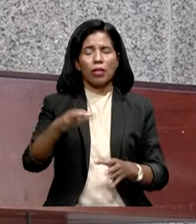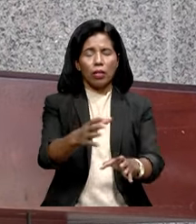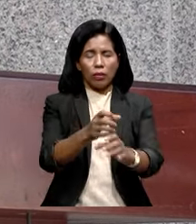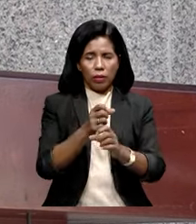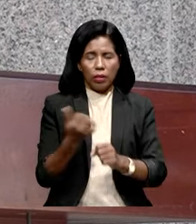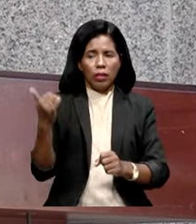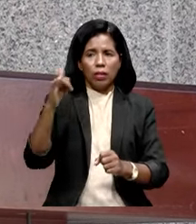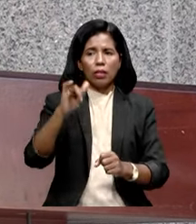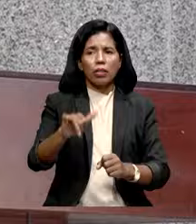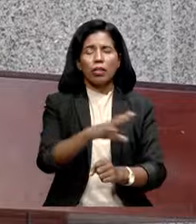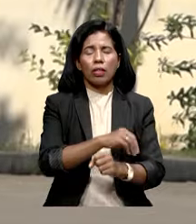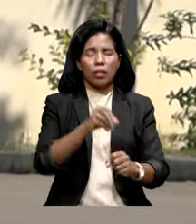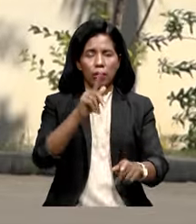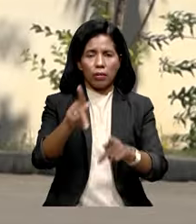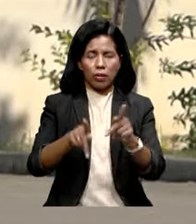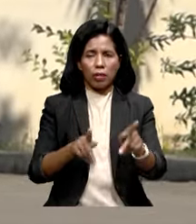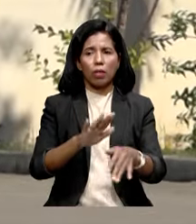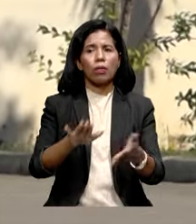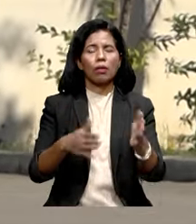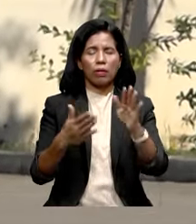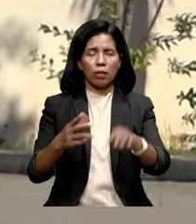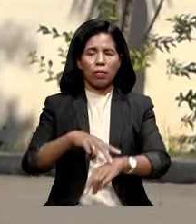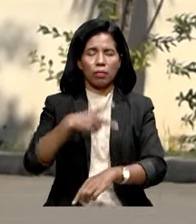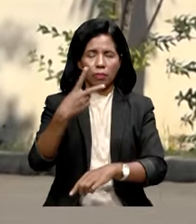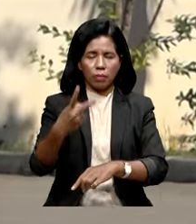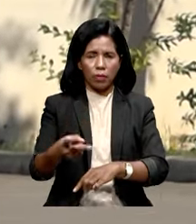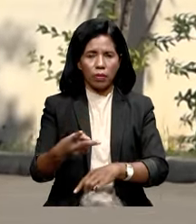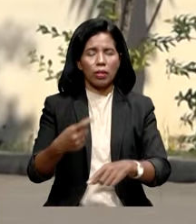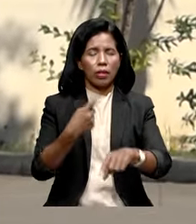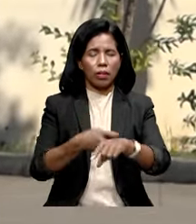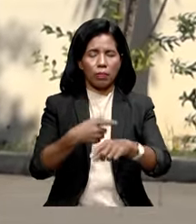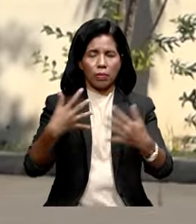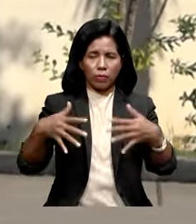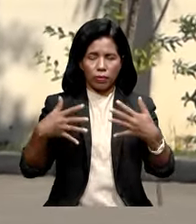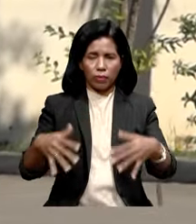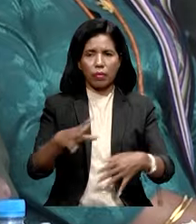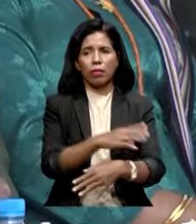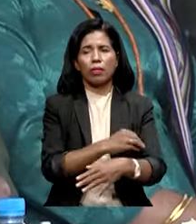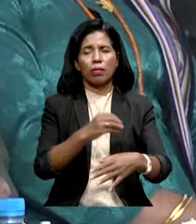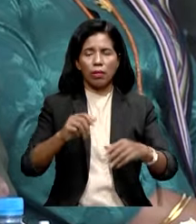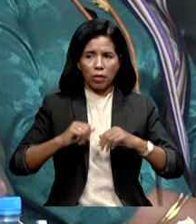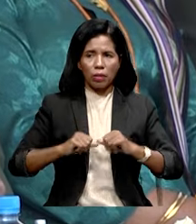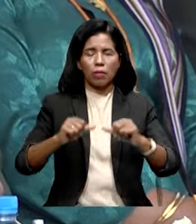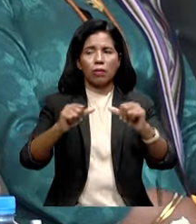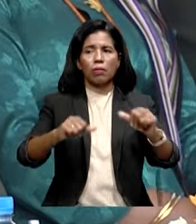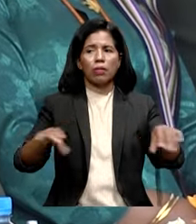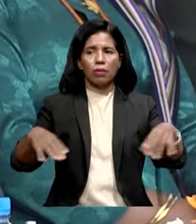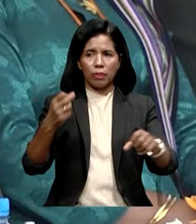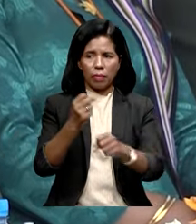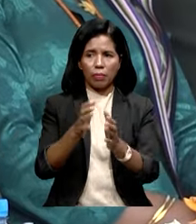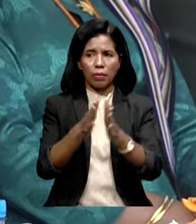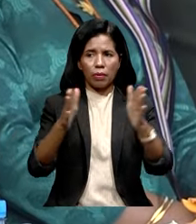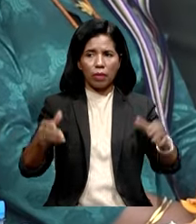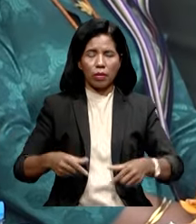sernia herói ne heroína sira, nebe mono ia batalha nia liman croat, no continua a kasaan, a